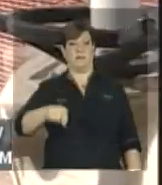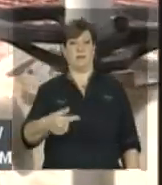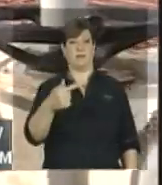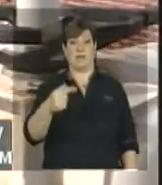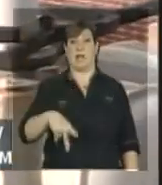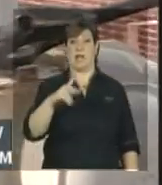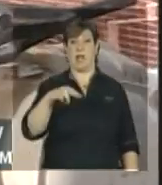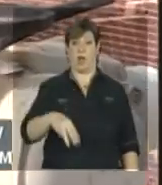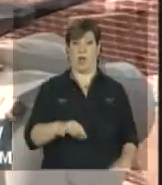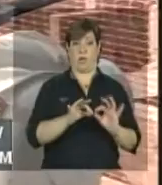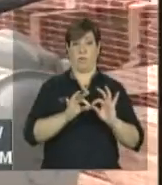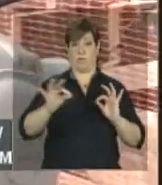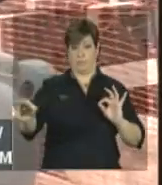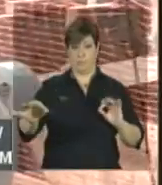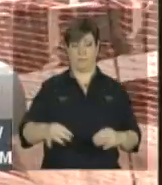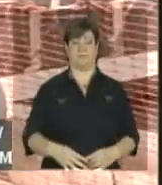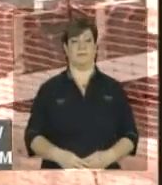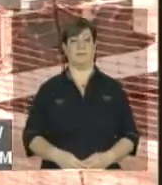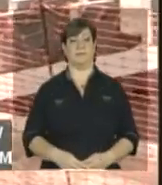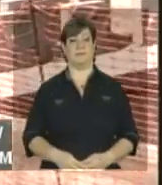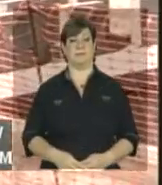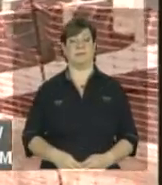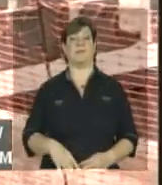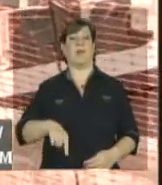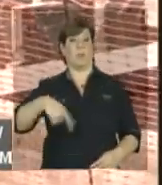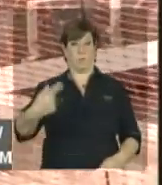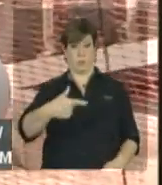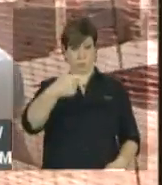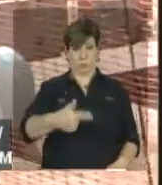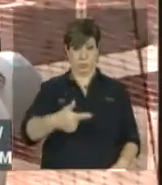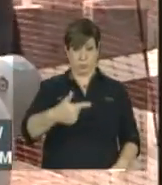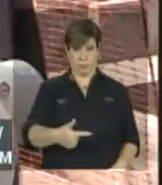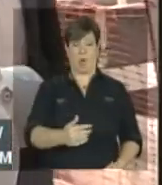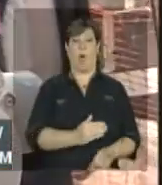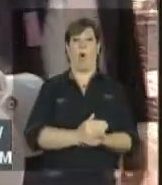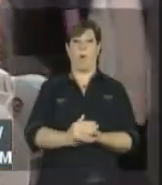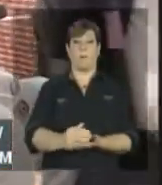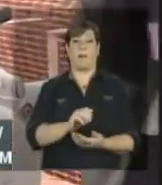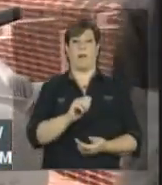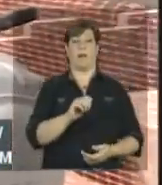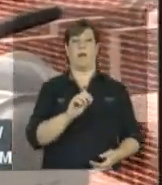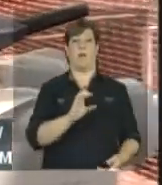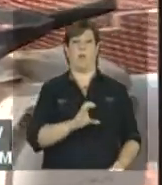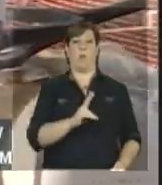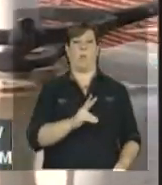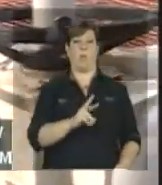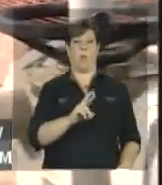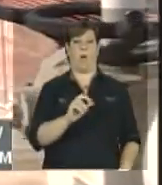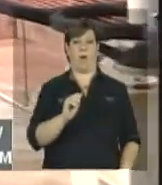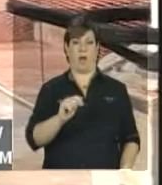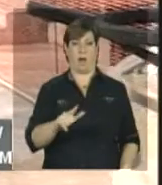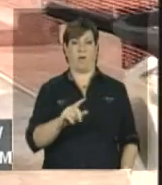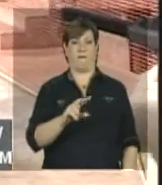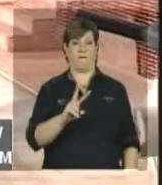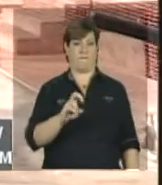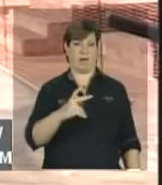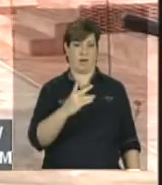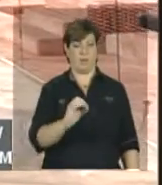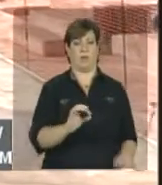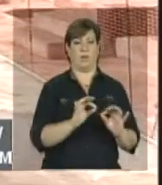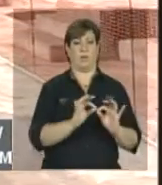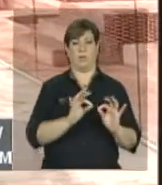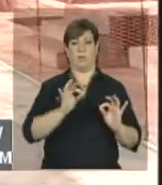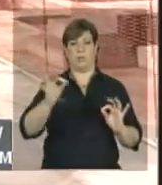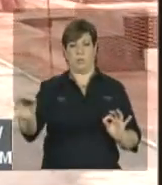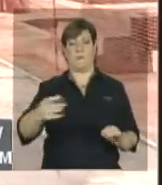54,7 quilômetros de extensão. O trecho 2 começa no açude Curral Velho e se estende por mais